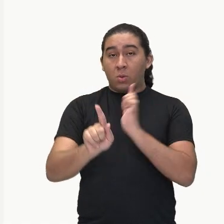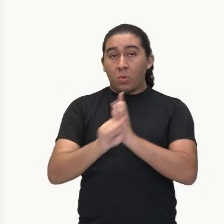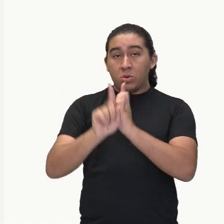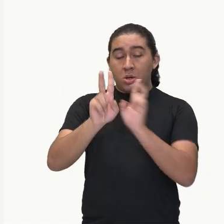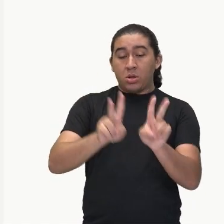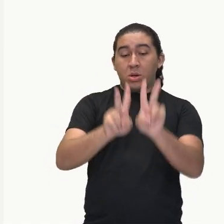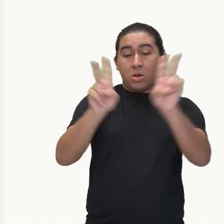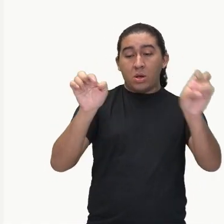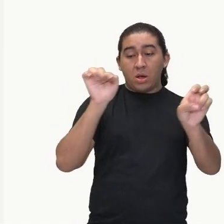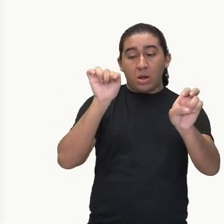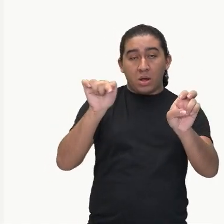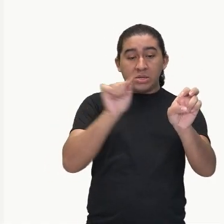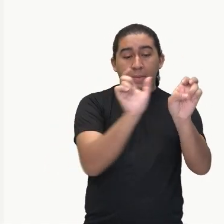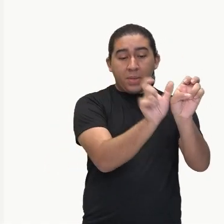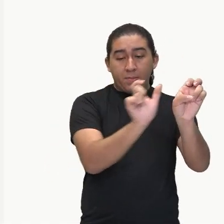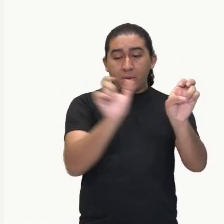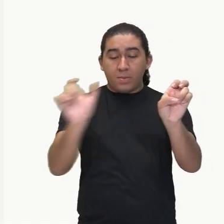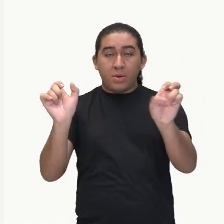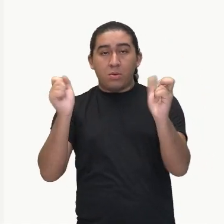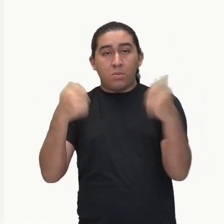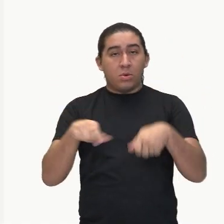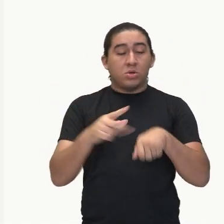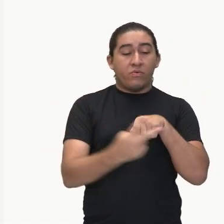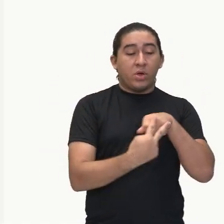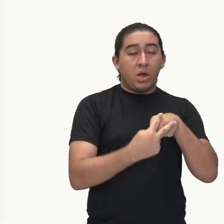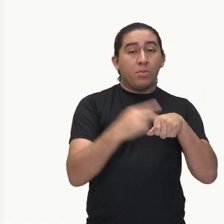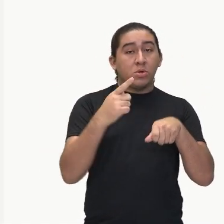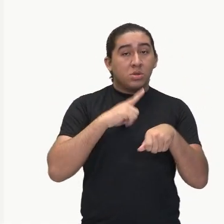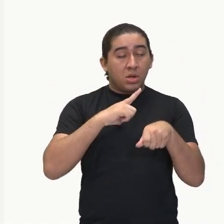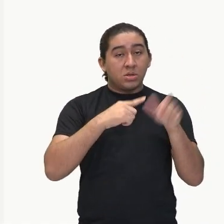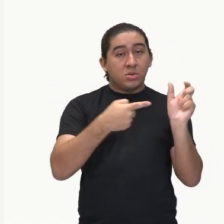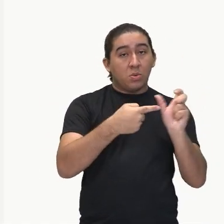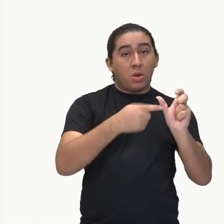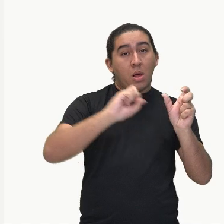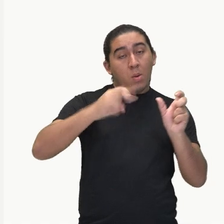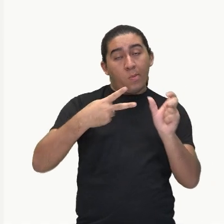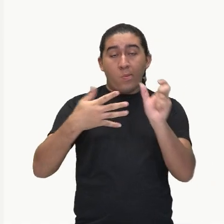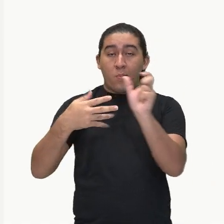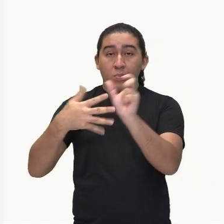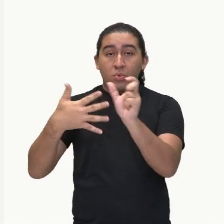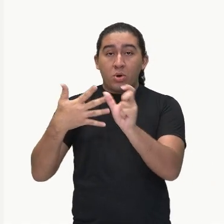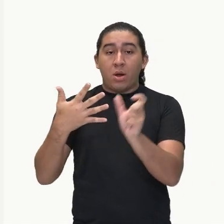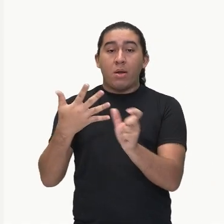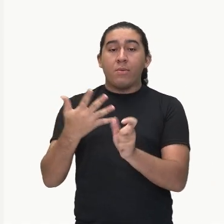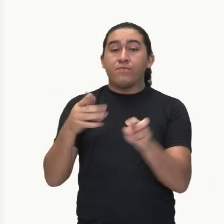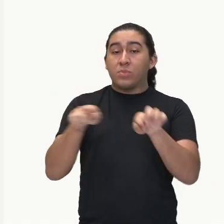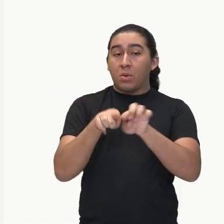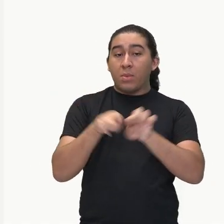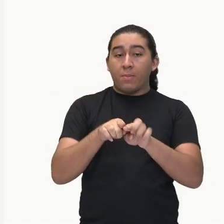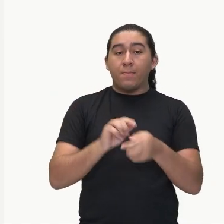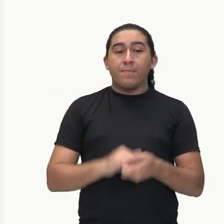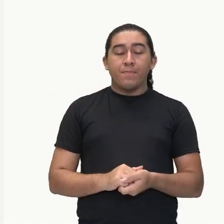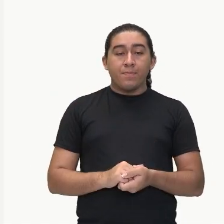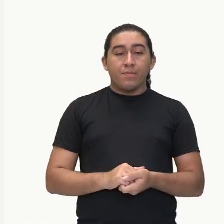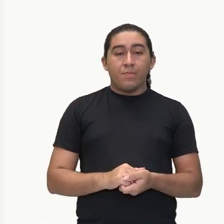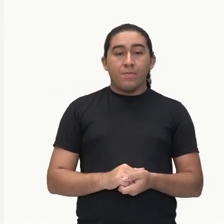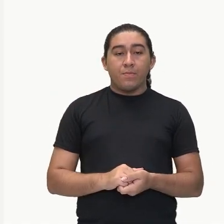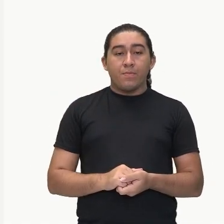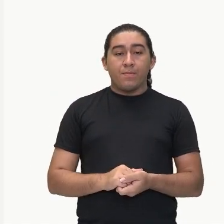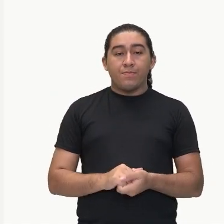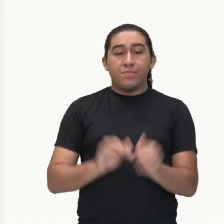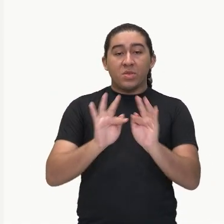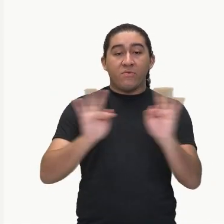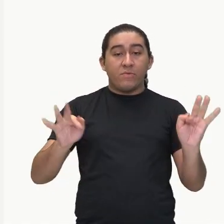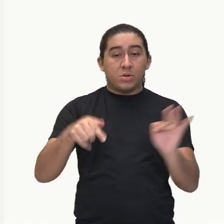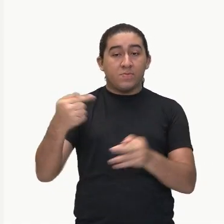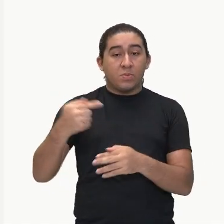no singular como no plural, tá? Ou no plural. Então, um dos que. Ele foi um